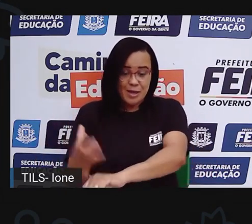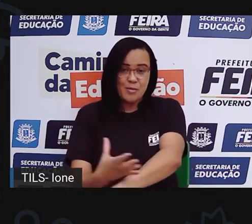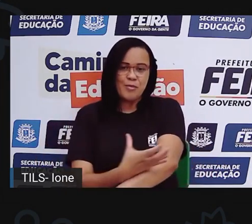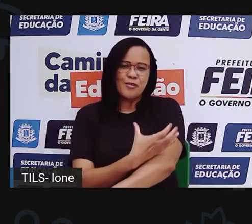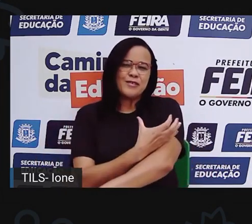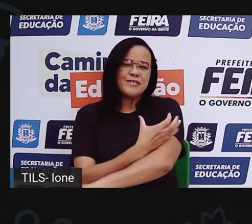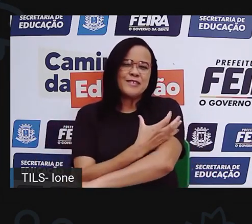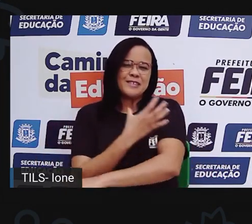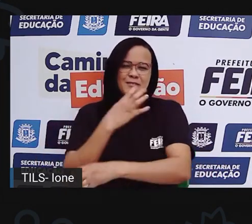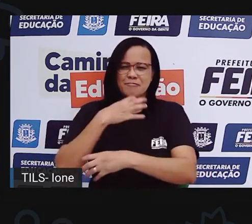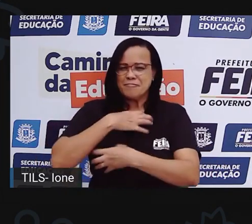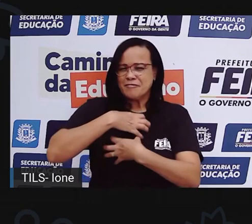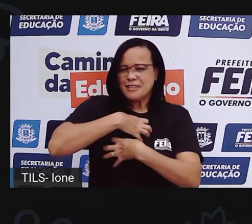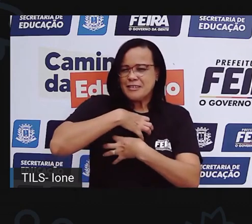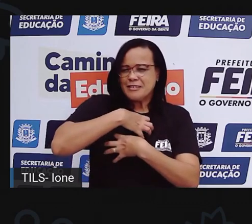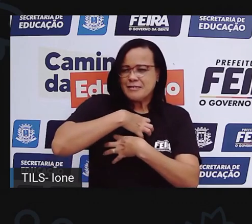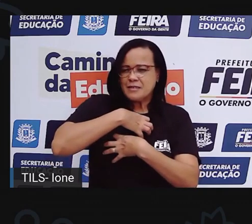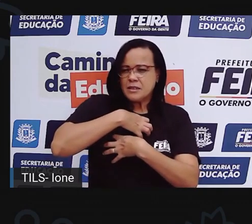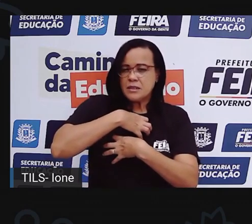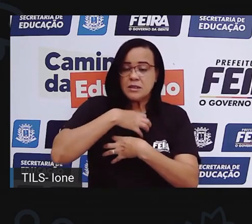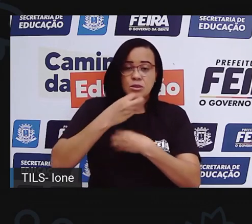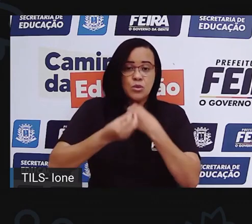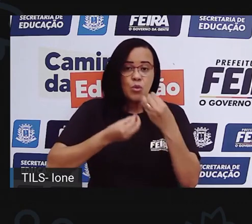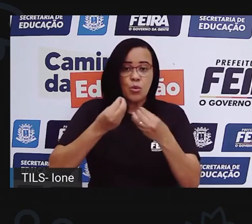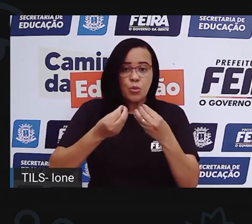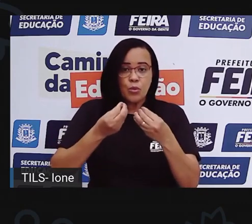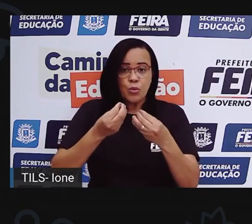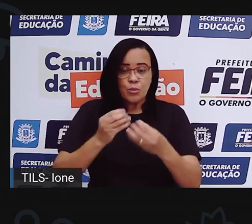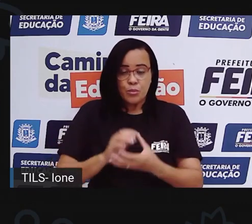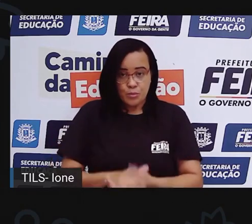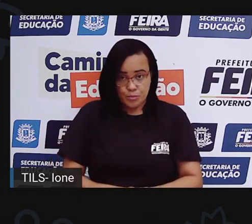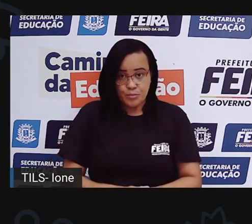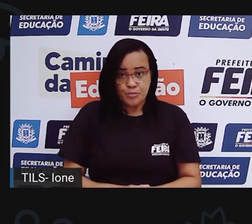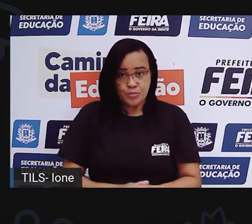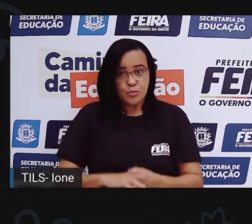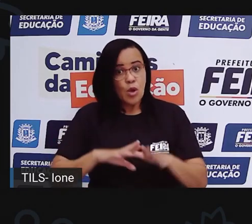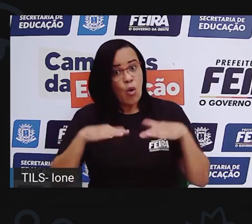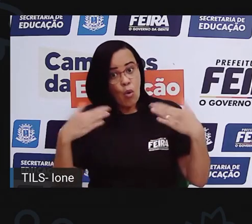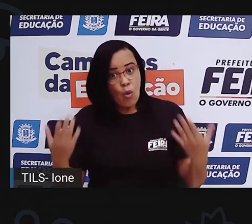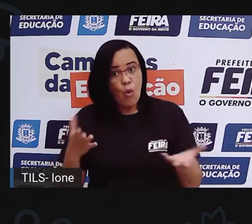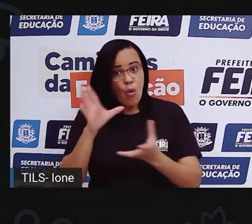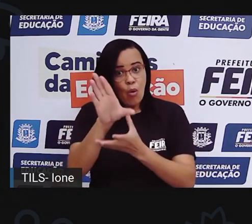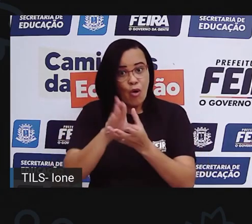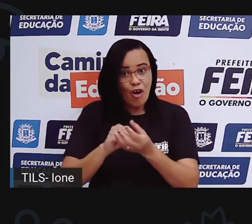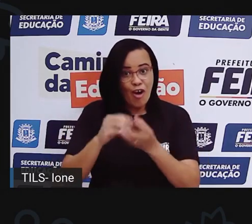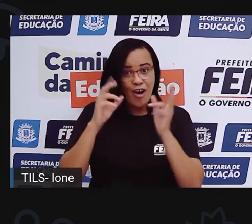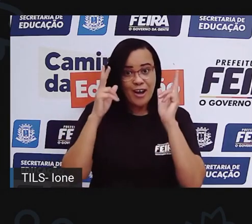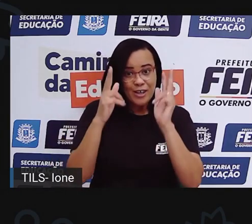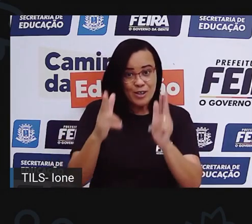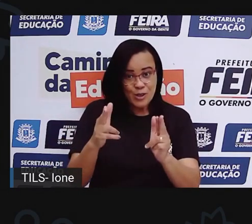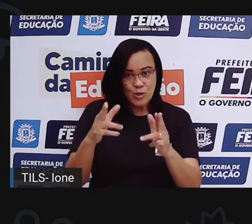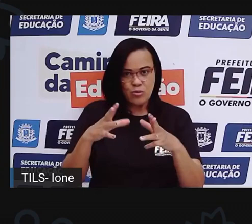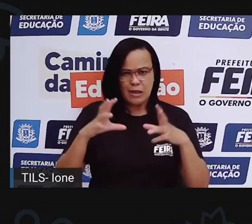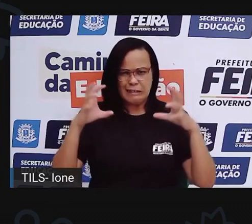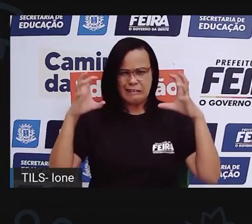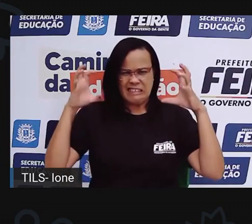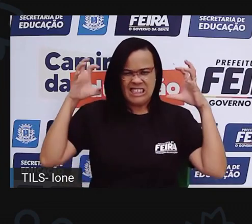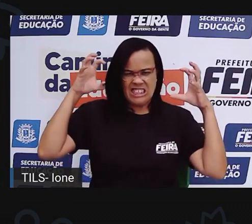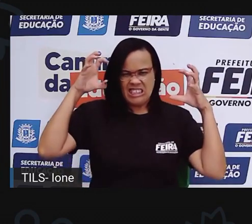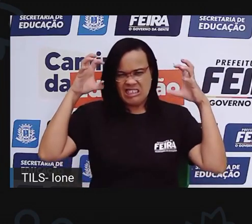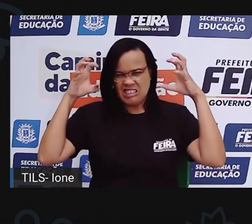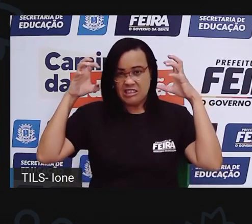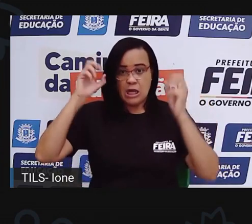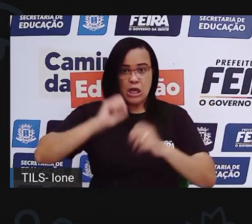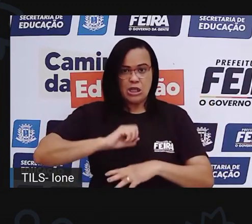está sentindo? Ou suas emoções estão como as emoções do monstro lá no início da história? Tudo